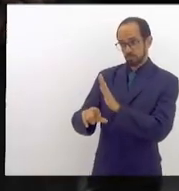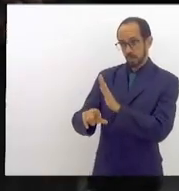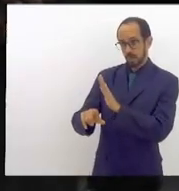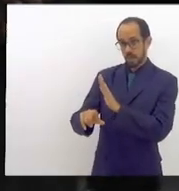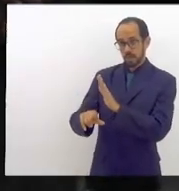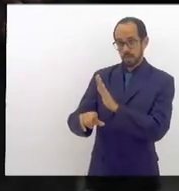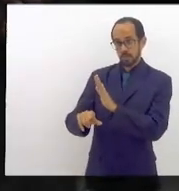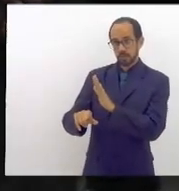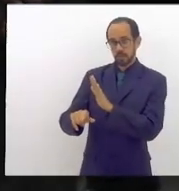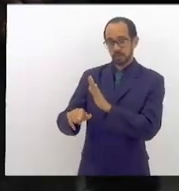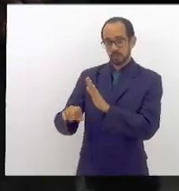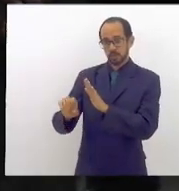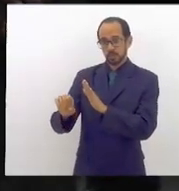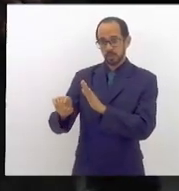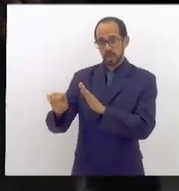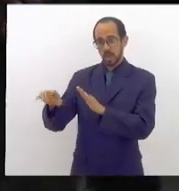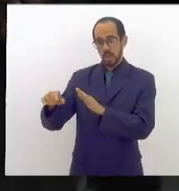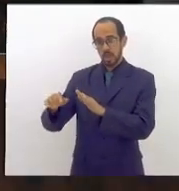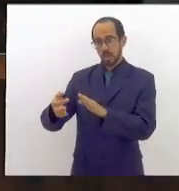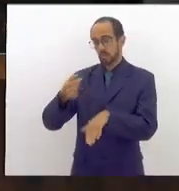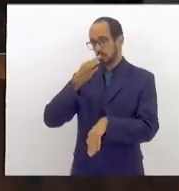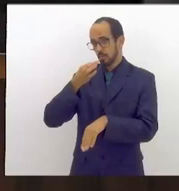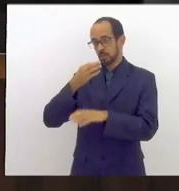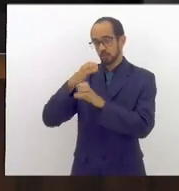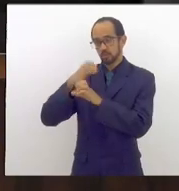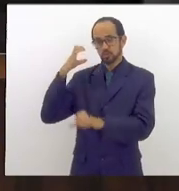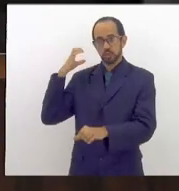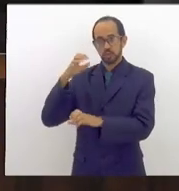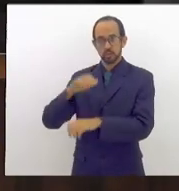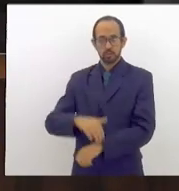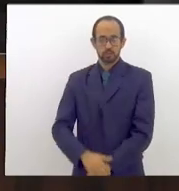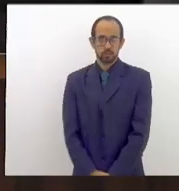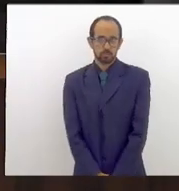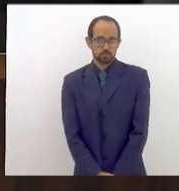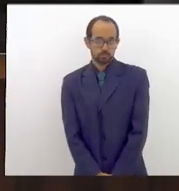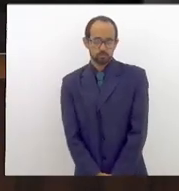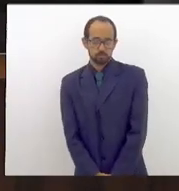um parecer que resolve nada porque Vão votar conta também